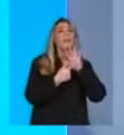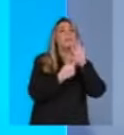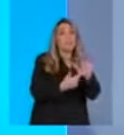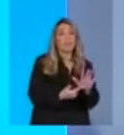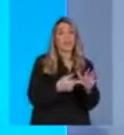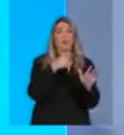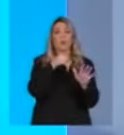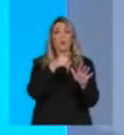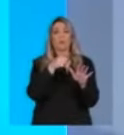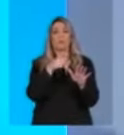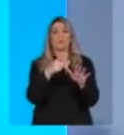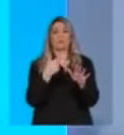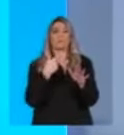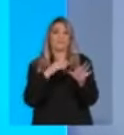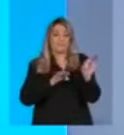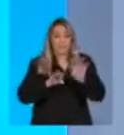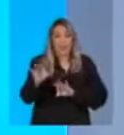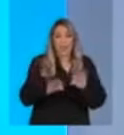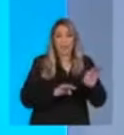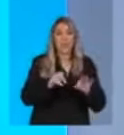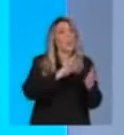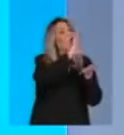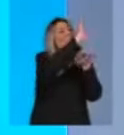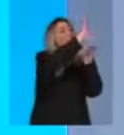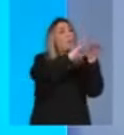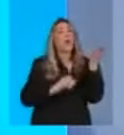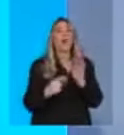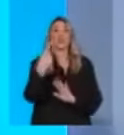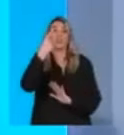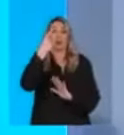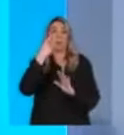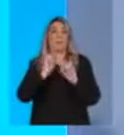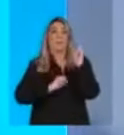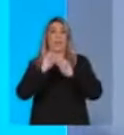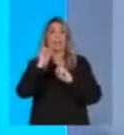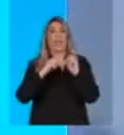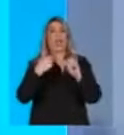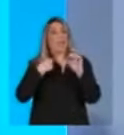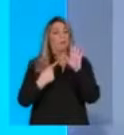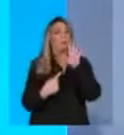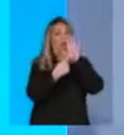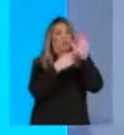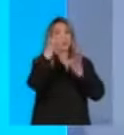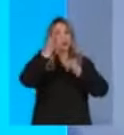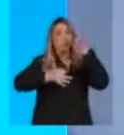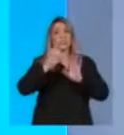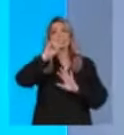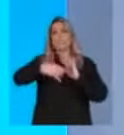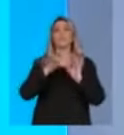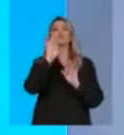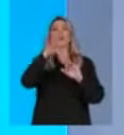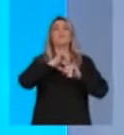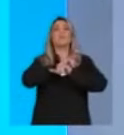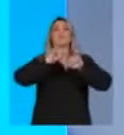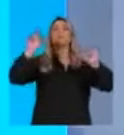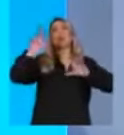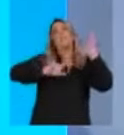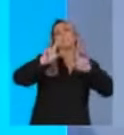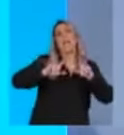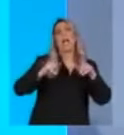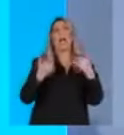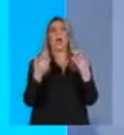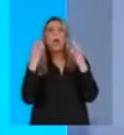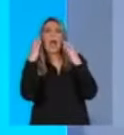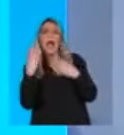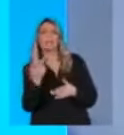copiou um programa de uma empresa e eu denunciei isso na justiça não fiz isso só nos meios de comunicação não isso já virou